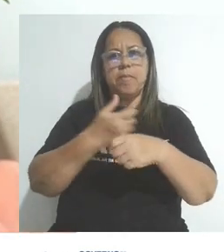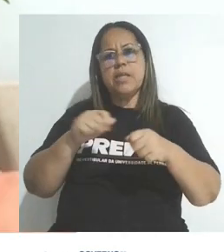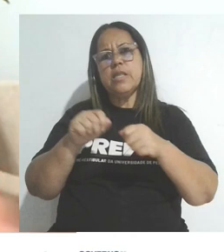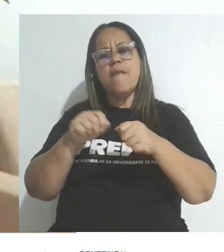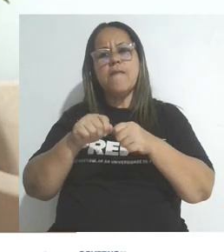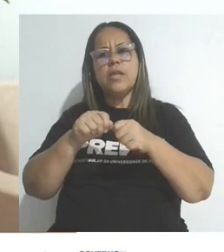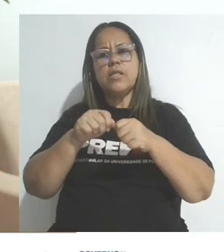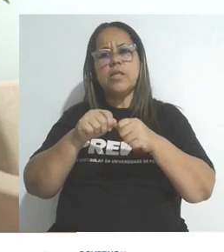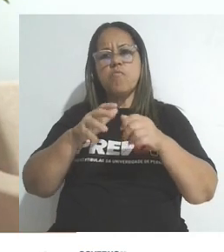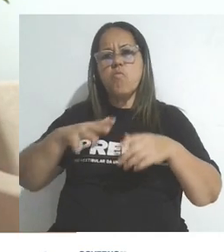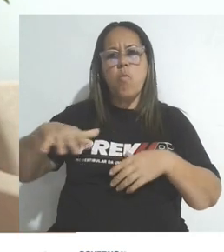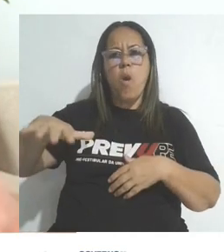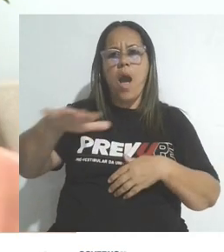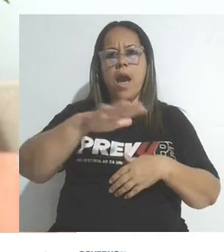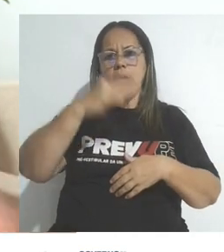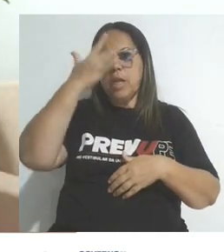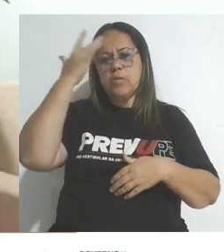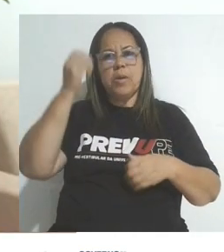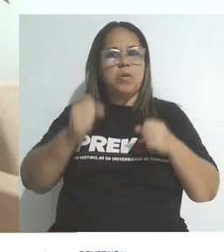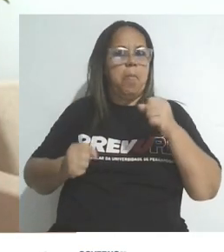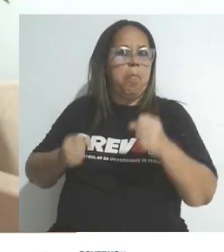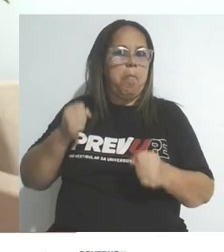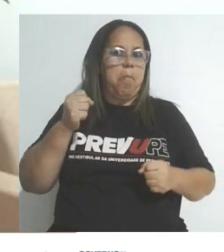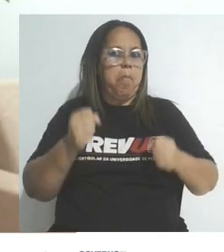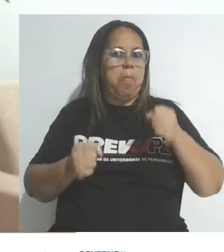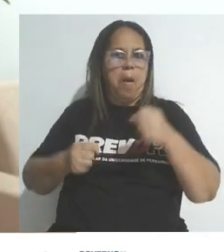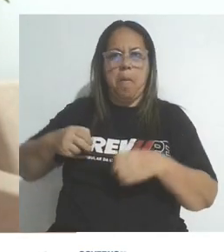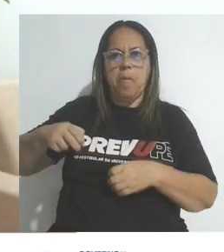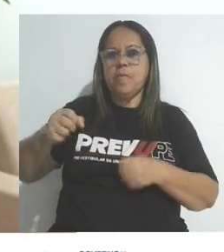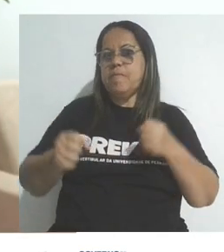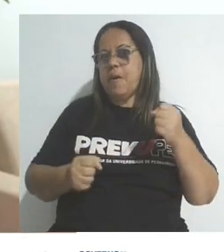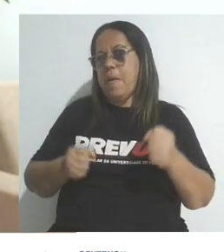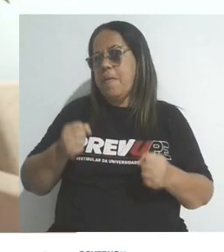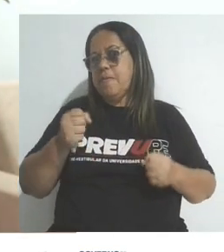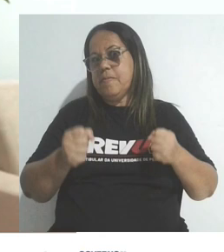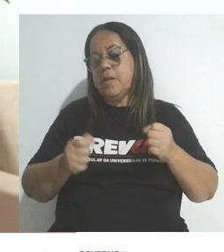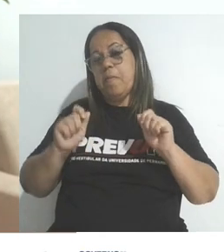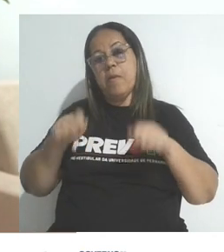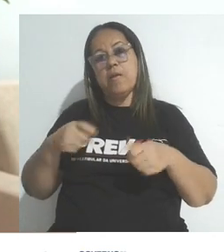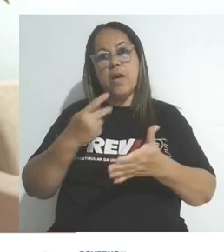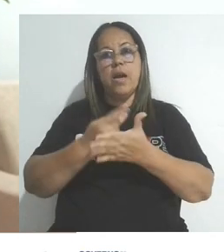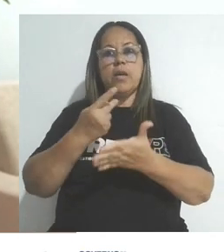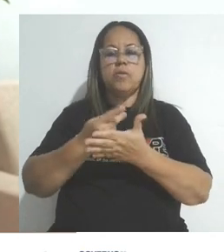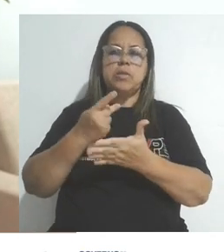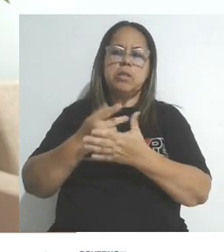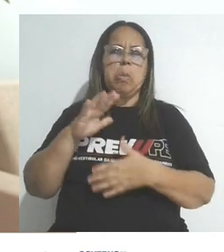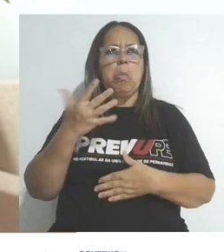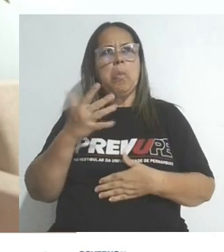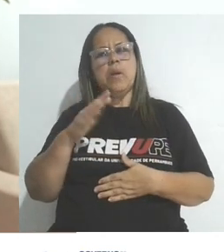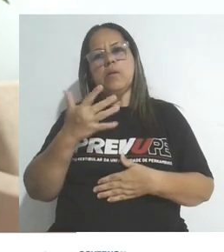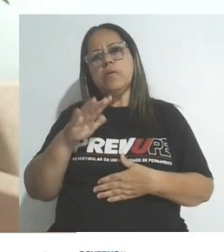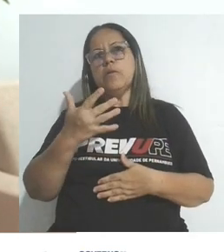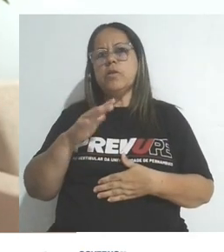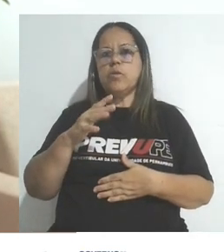pista de Cooper onde as pessoas irão percorrer. E essa pista de Cooper pode ter, em média,